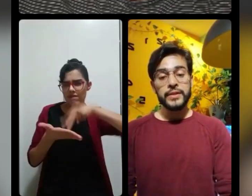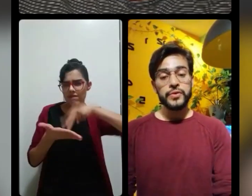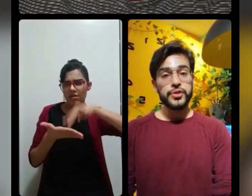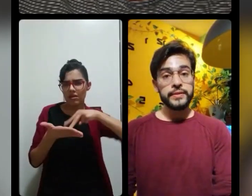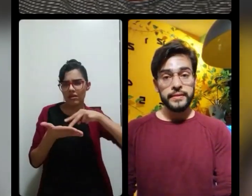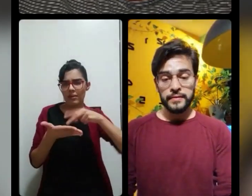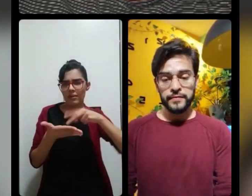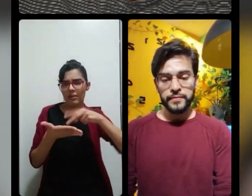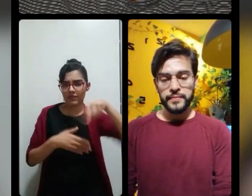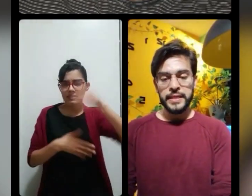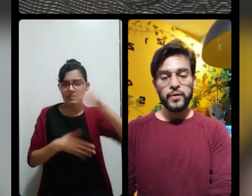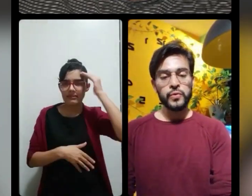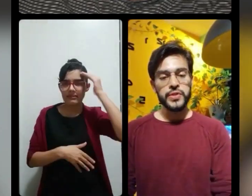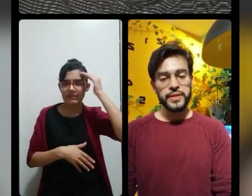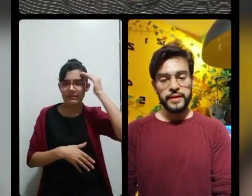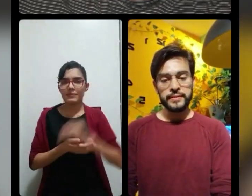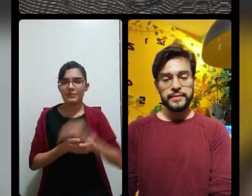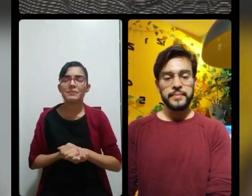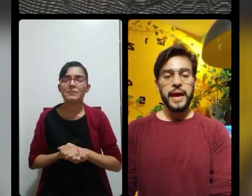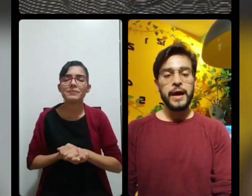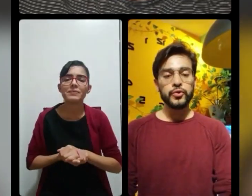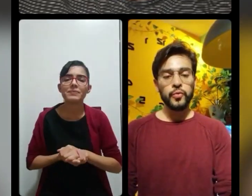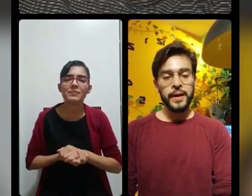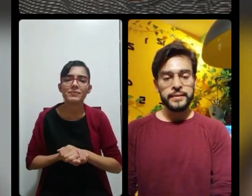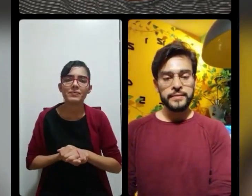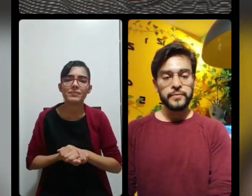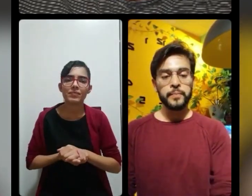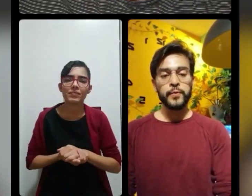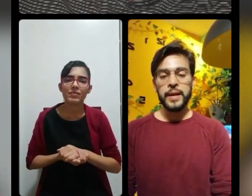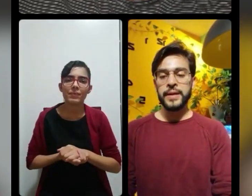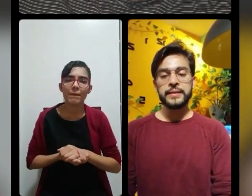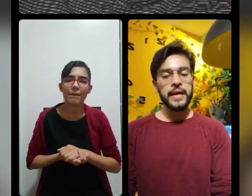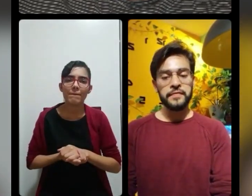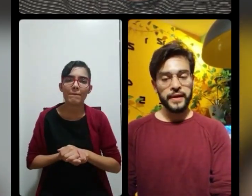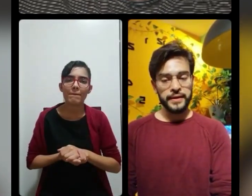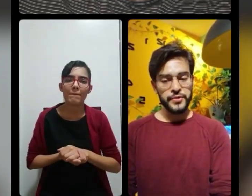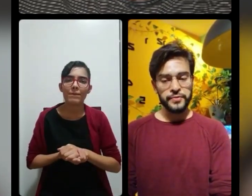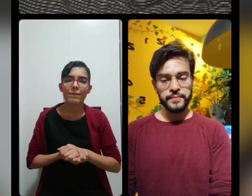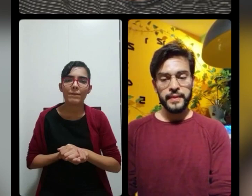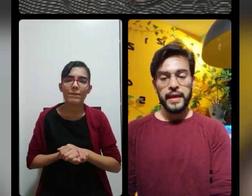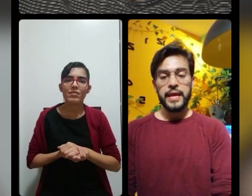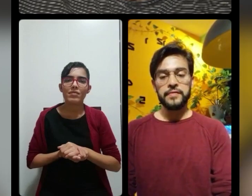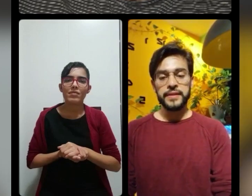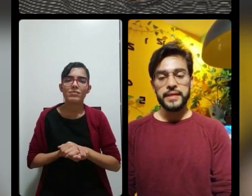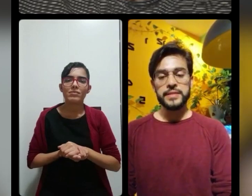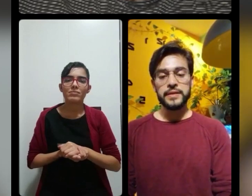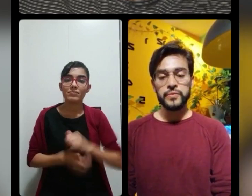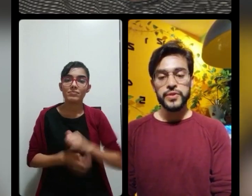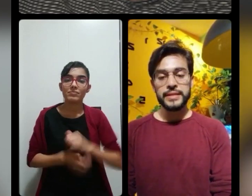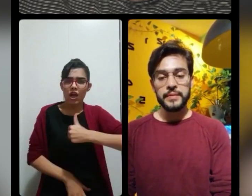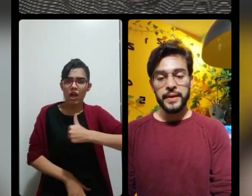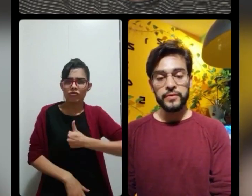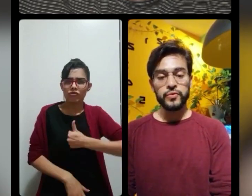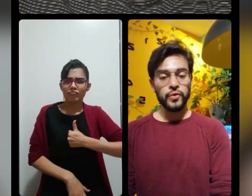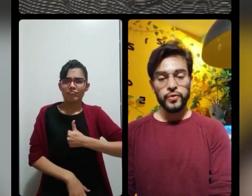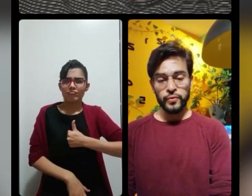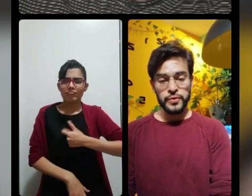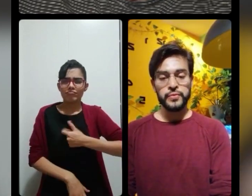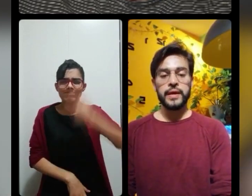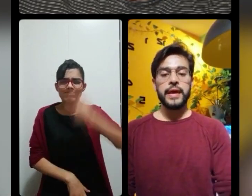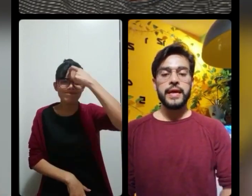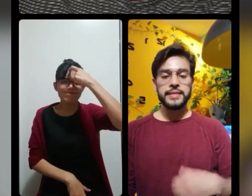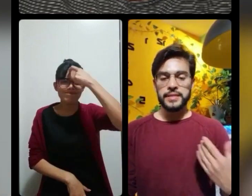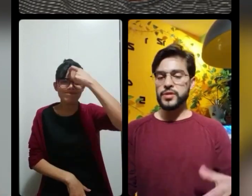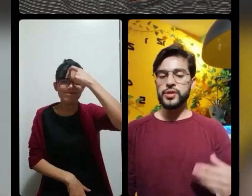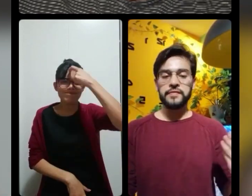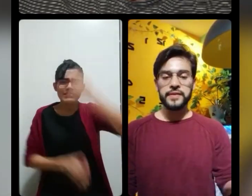além do ato instintivo, inconsciente, automático, puramente reflexo, evitação do sentimento